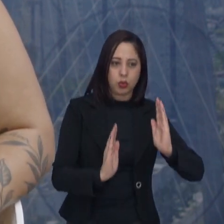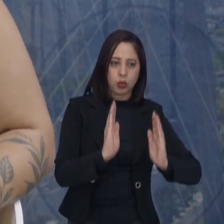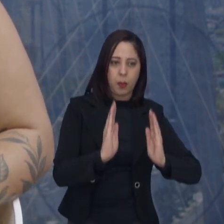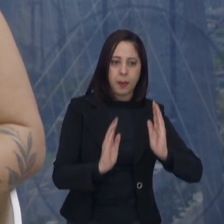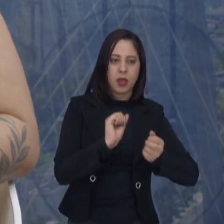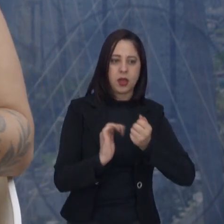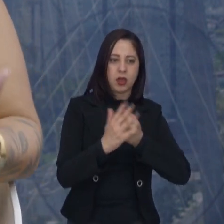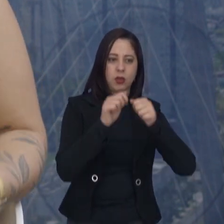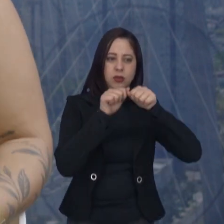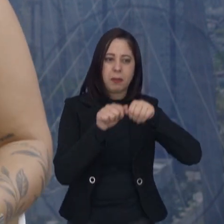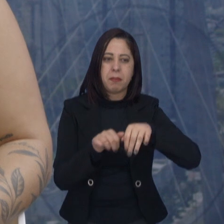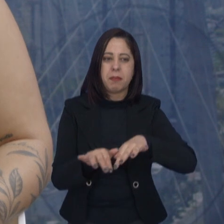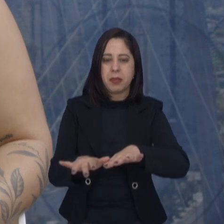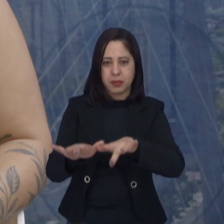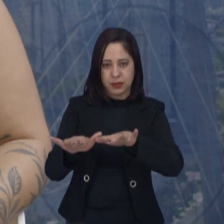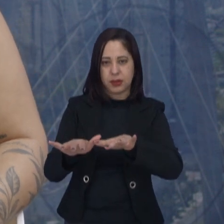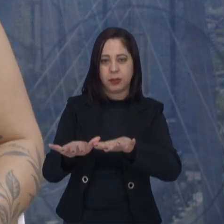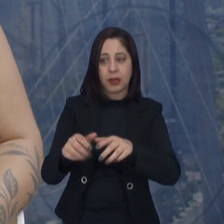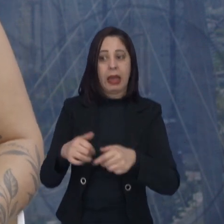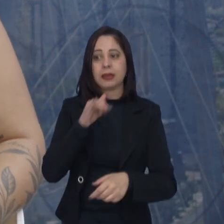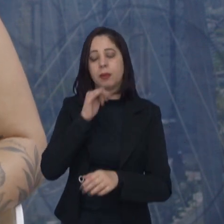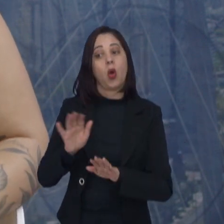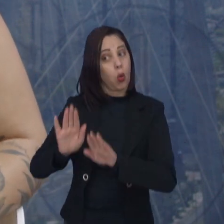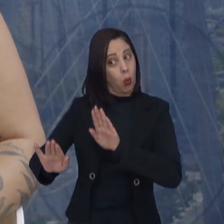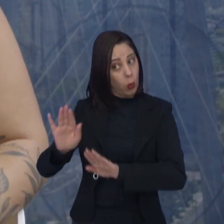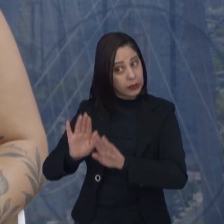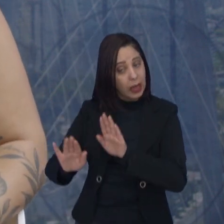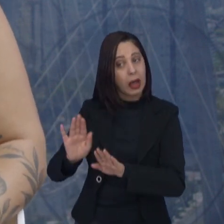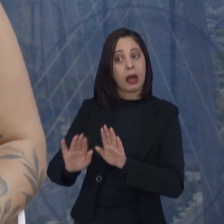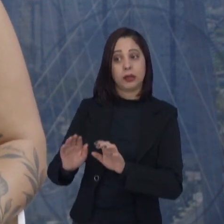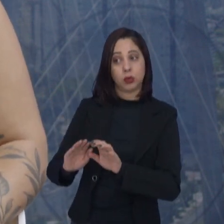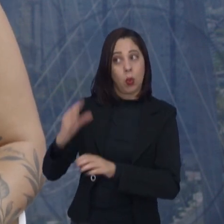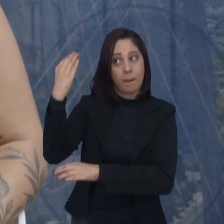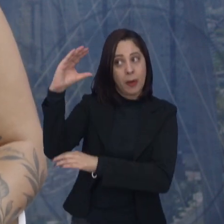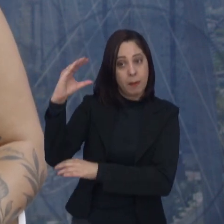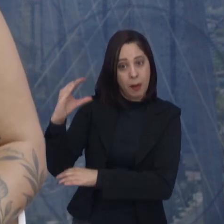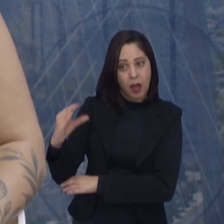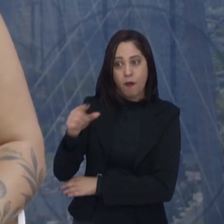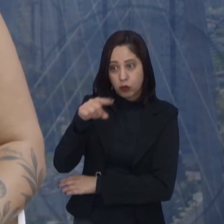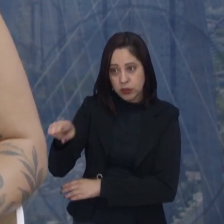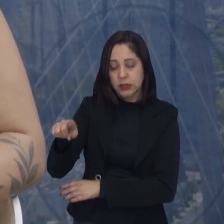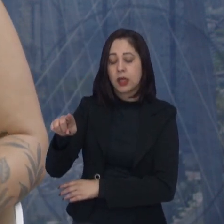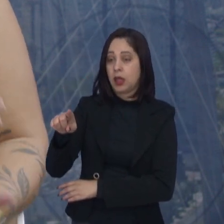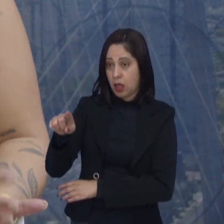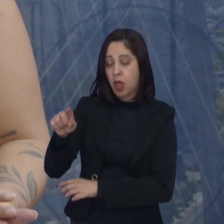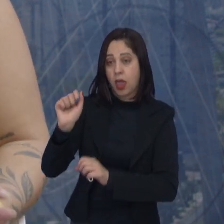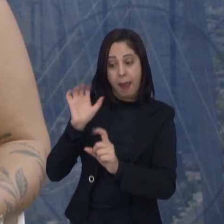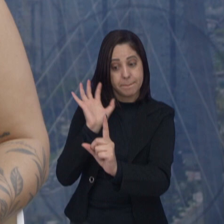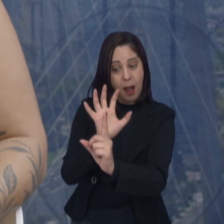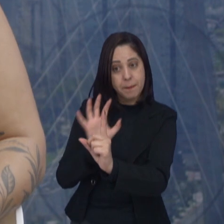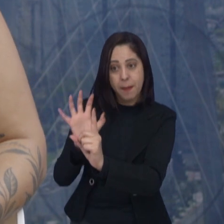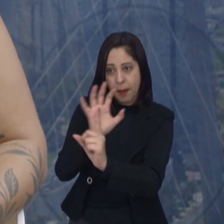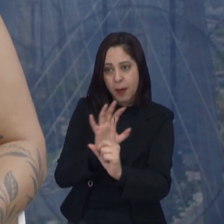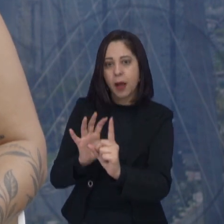de, olha, cuidado com a sua imagem, você está colocando as pessoas em risco, né? Você tem esse poder de influenciar, então a gente sabe que tem que ficar em casa,